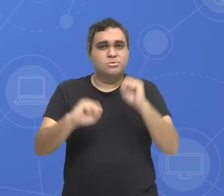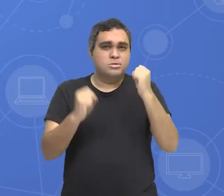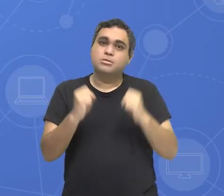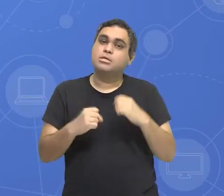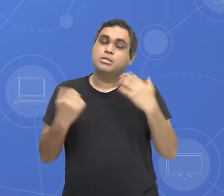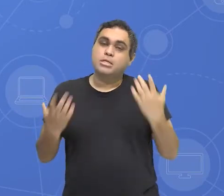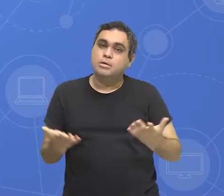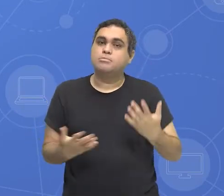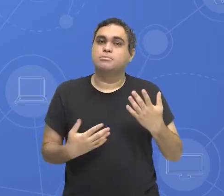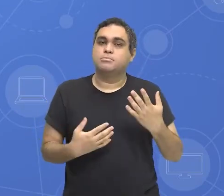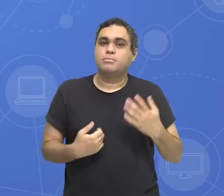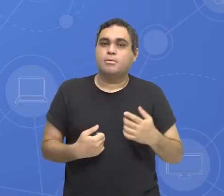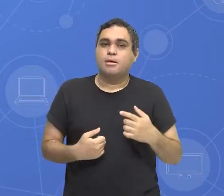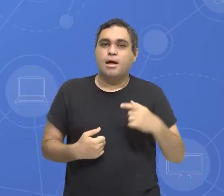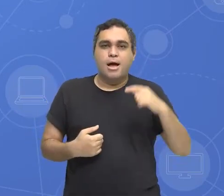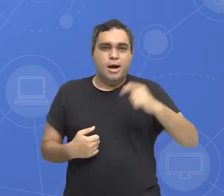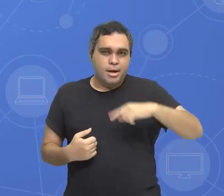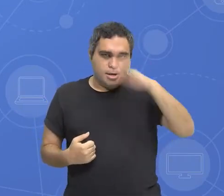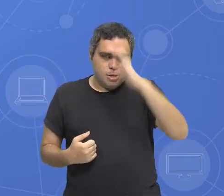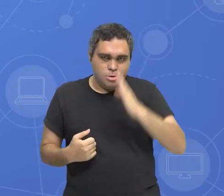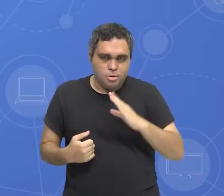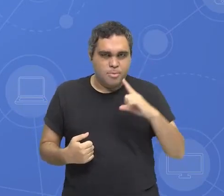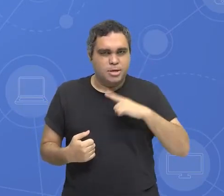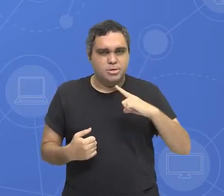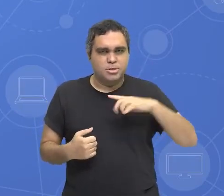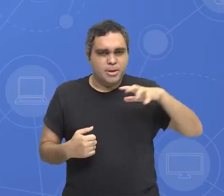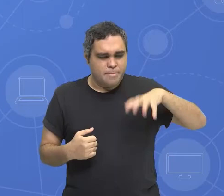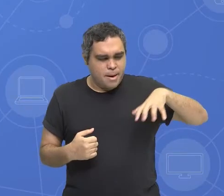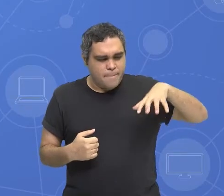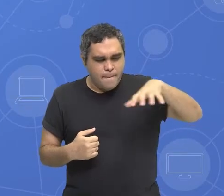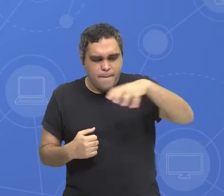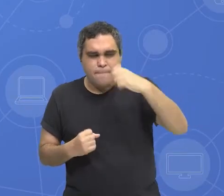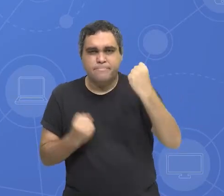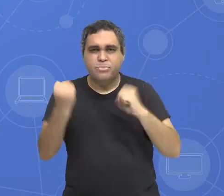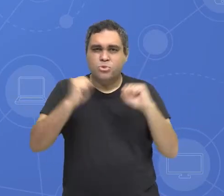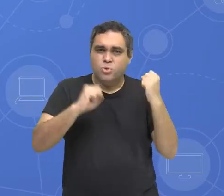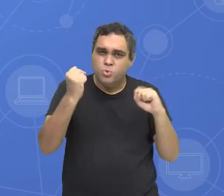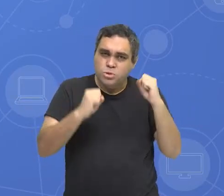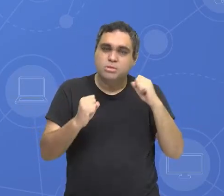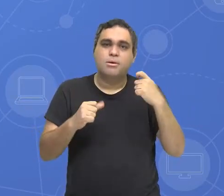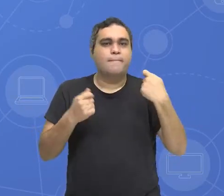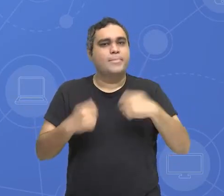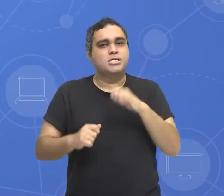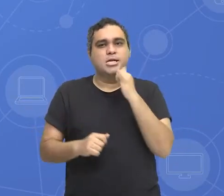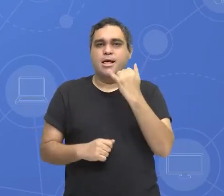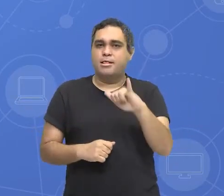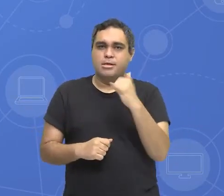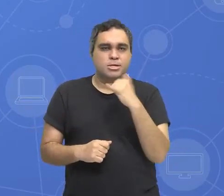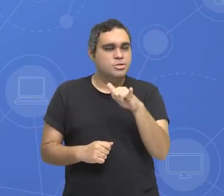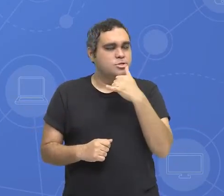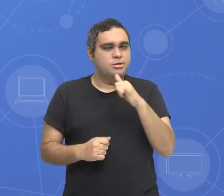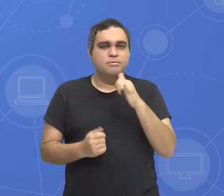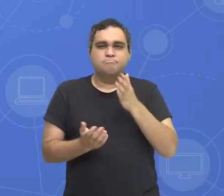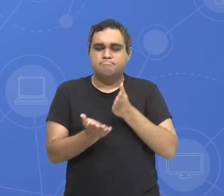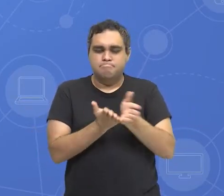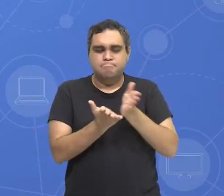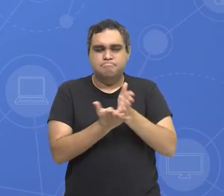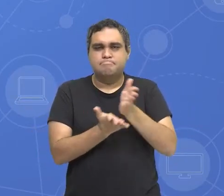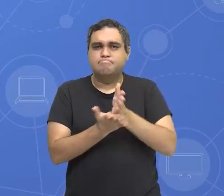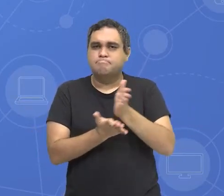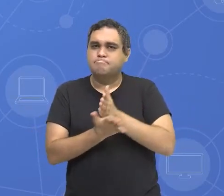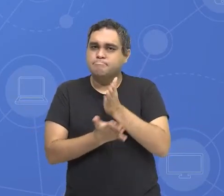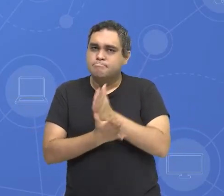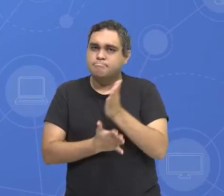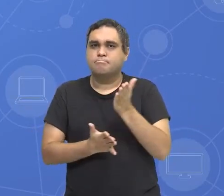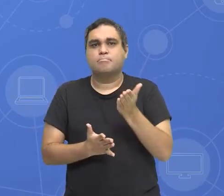ele também é altamente industrializado, tem várias indústrias, a gente observa que vai ser necessário ter, né, essa grande quantidade